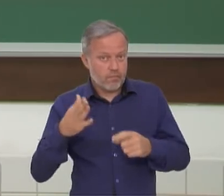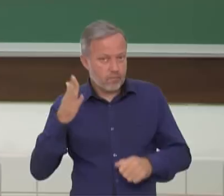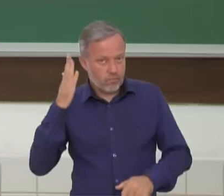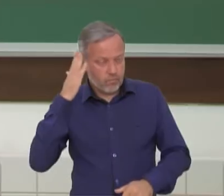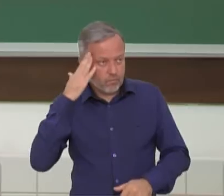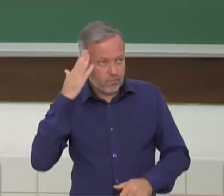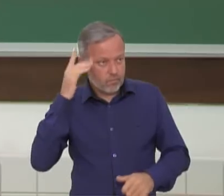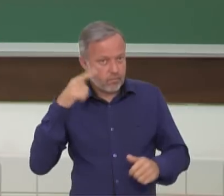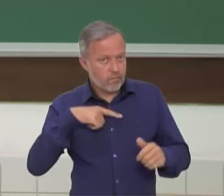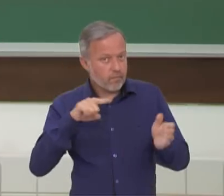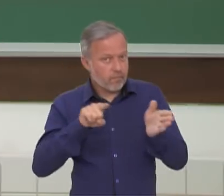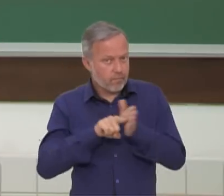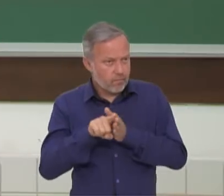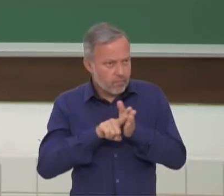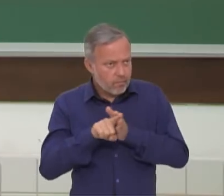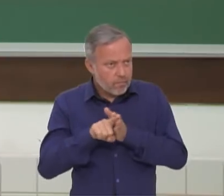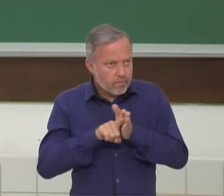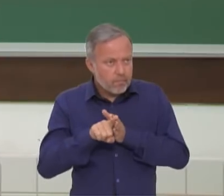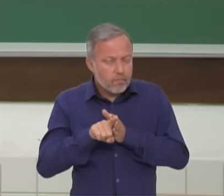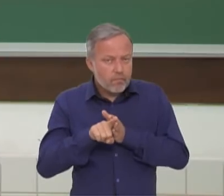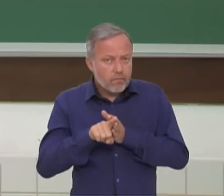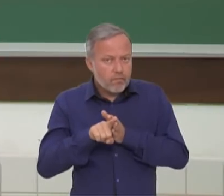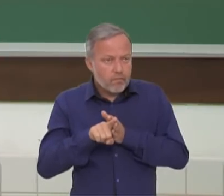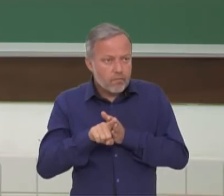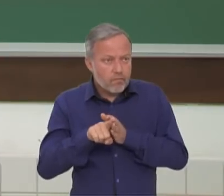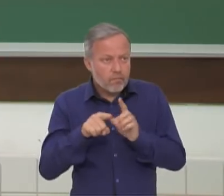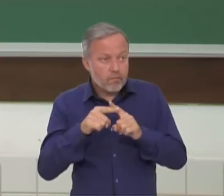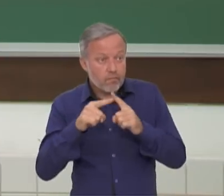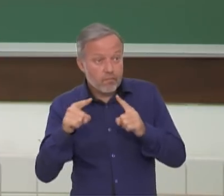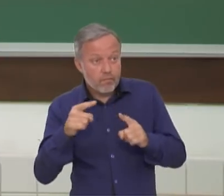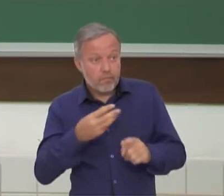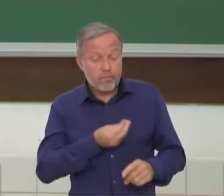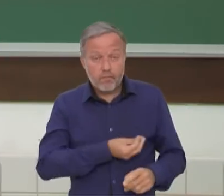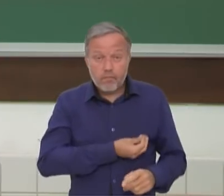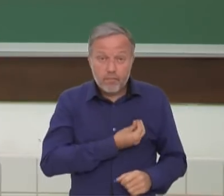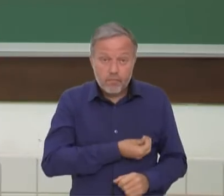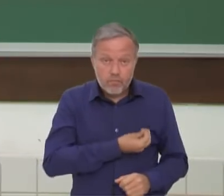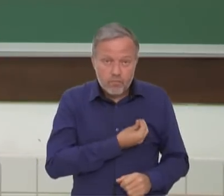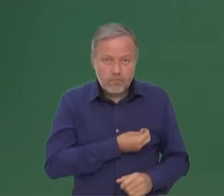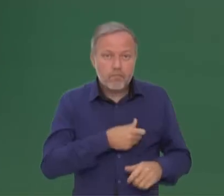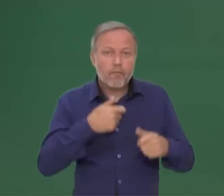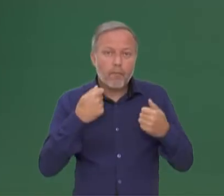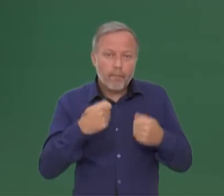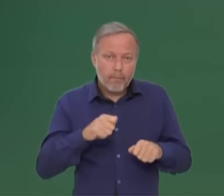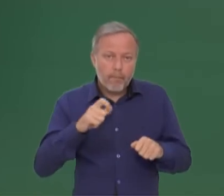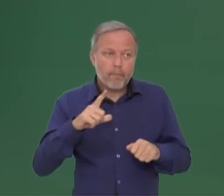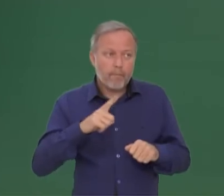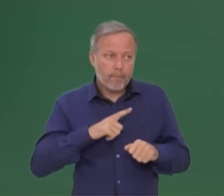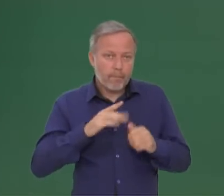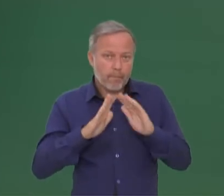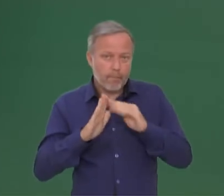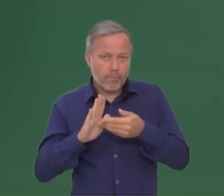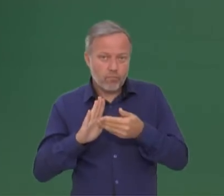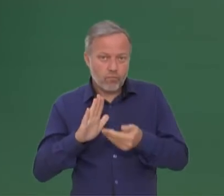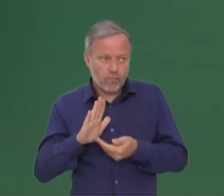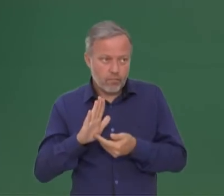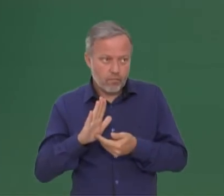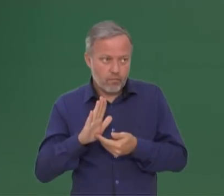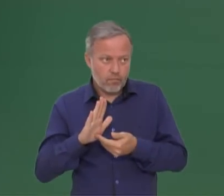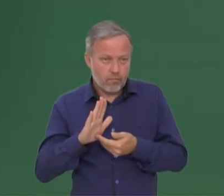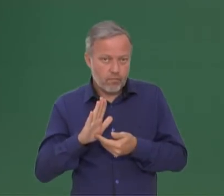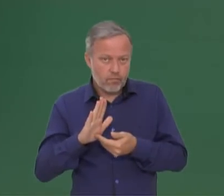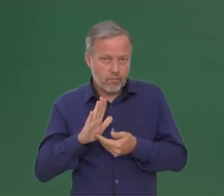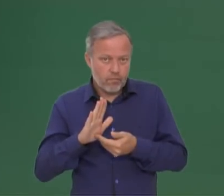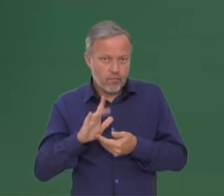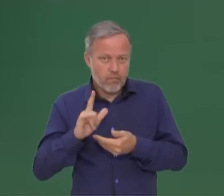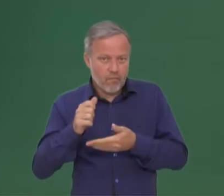aqueles pesquisadores, cientistas que falam assim, não, os seres vivos também podem ter na sua classificação, levar em